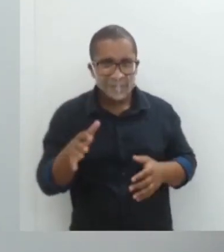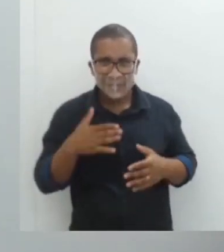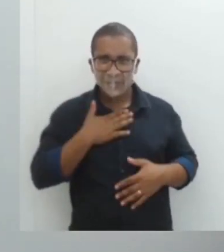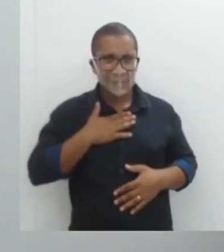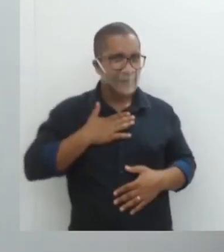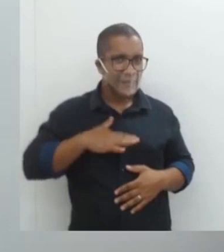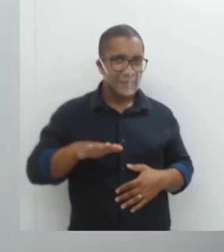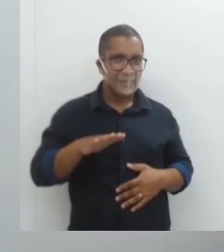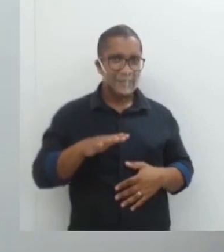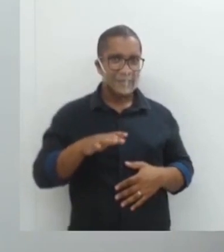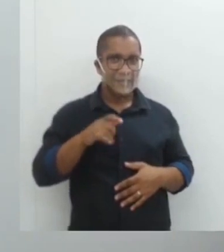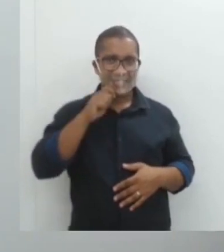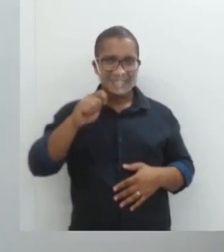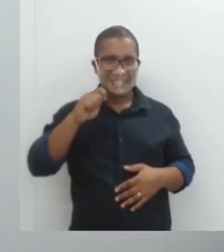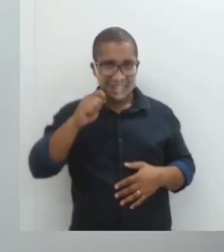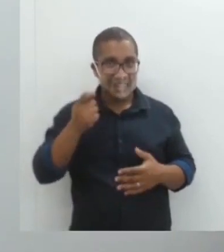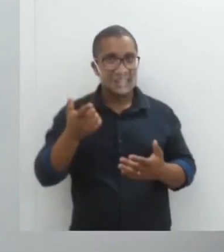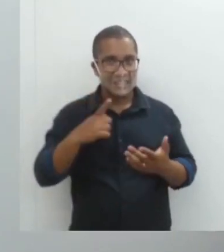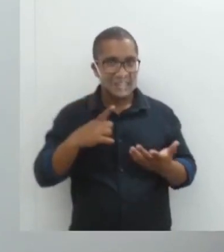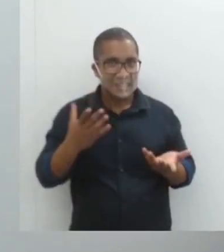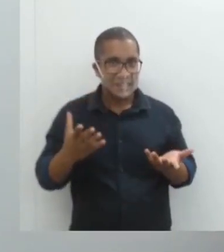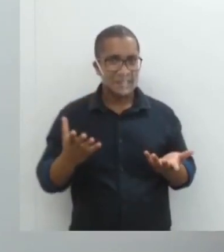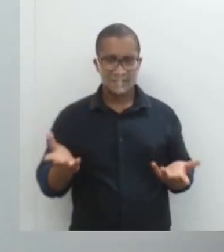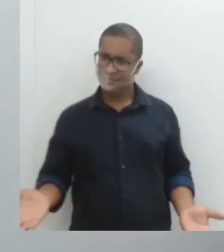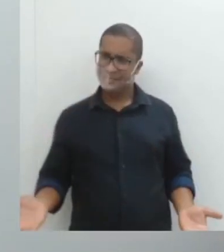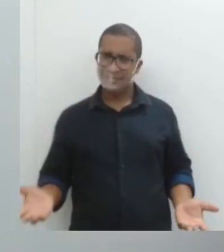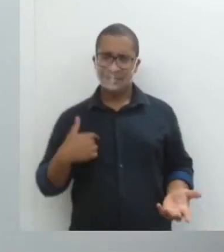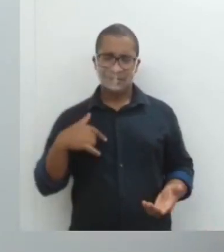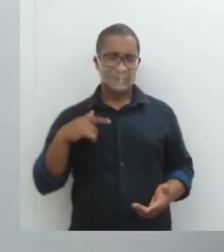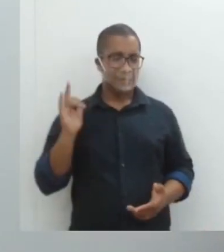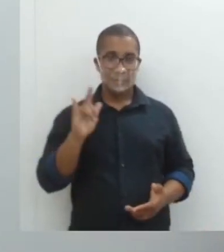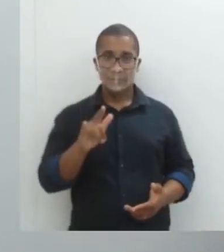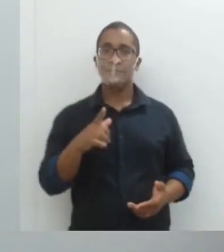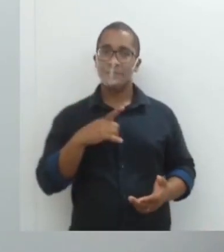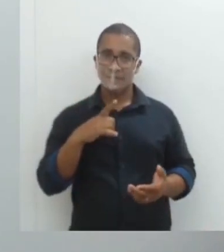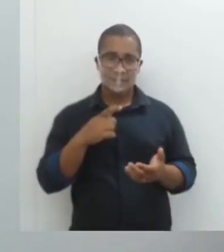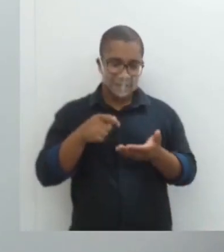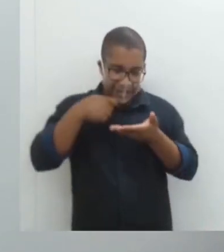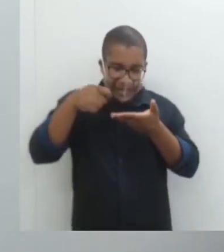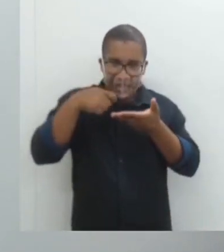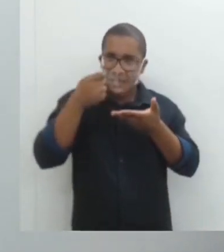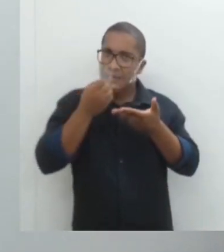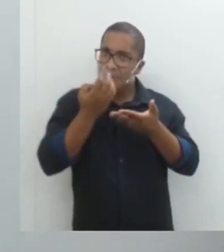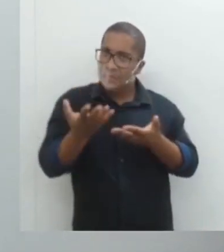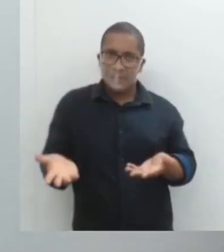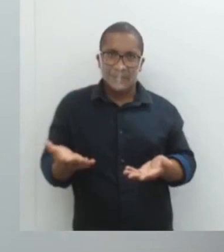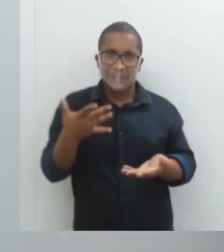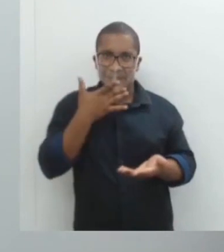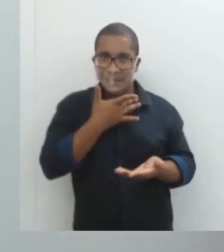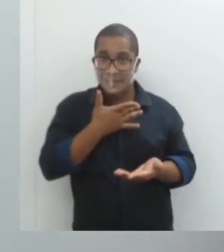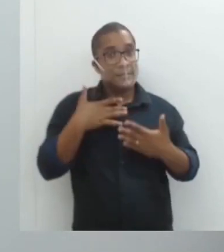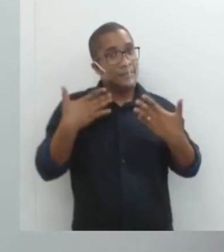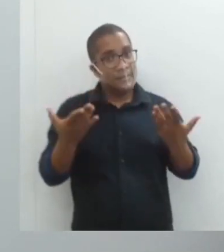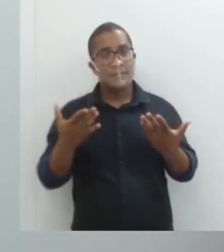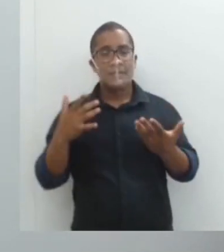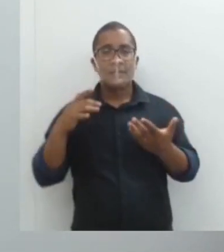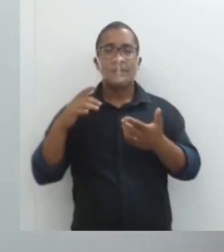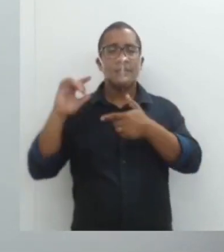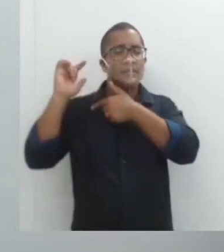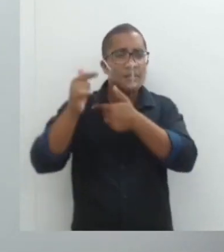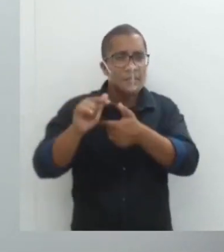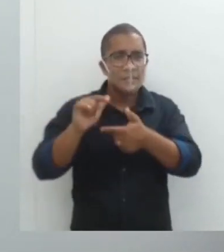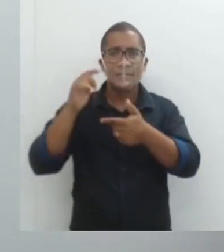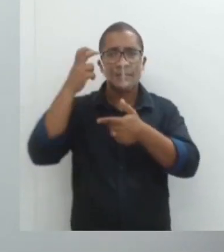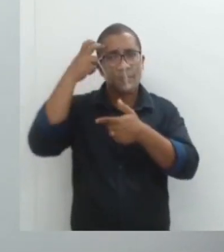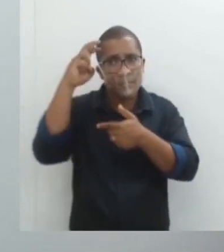charque na hora do jantar? Eu mesmo adoro. Então são tradições que foram passadas para a nossa sociedade e